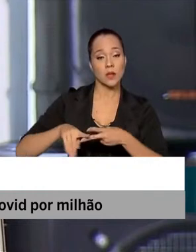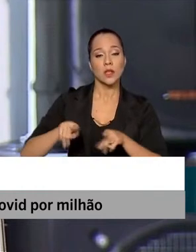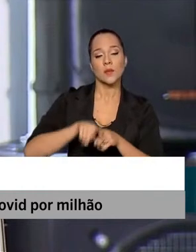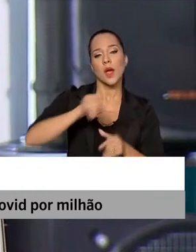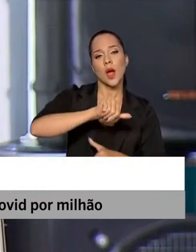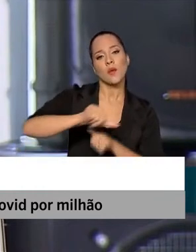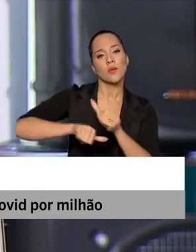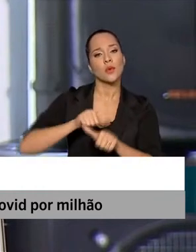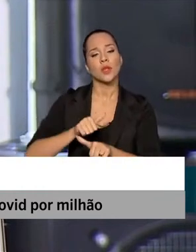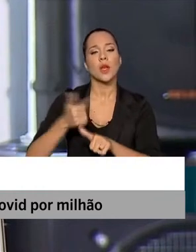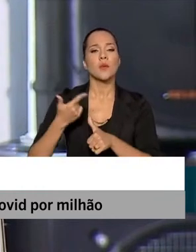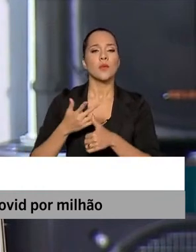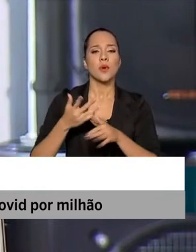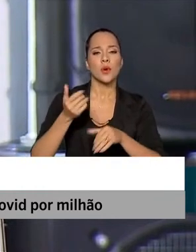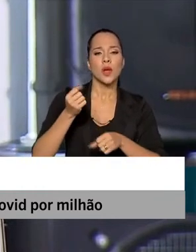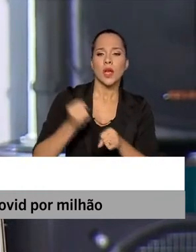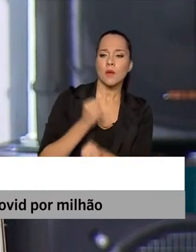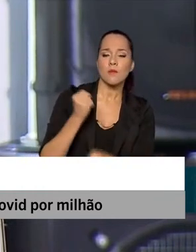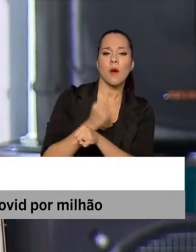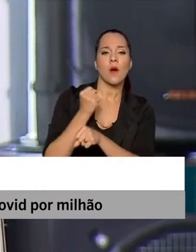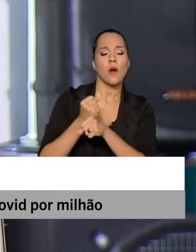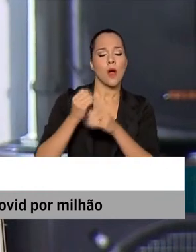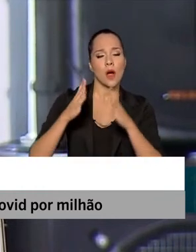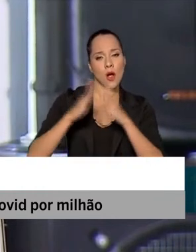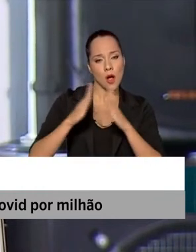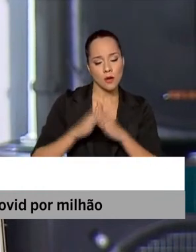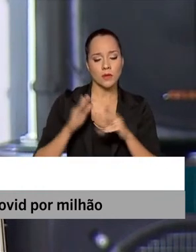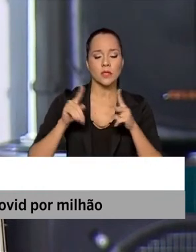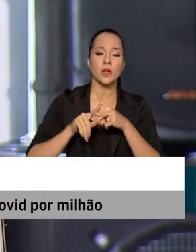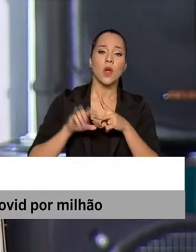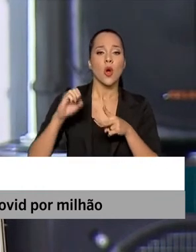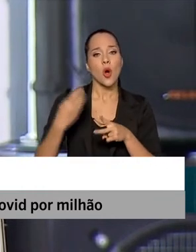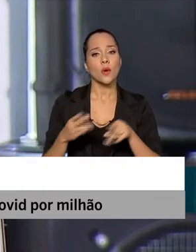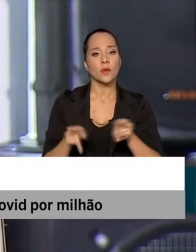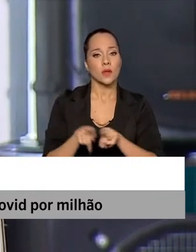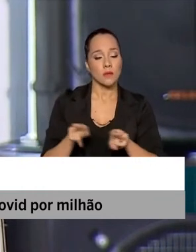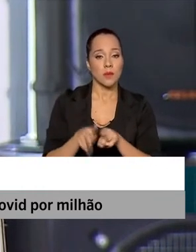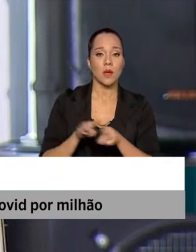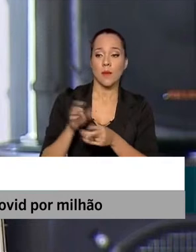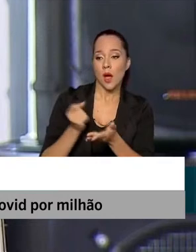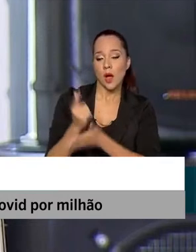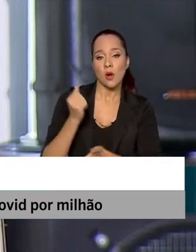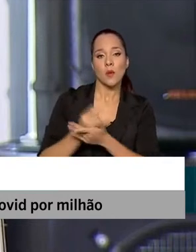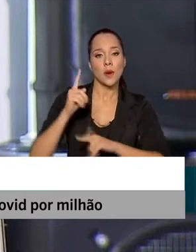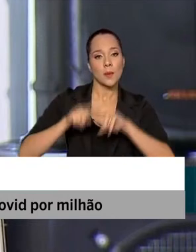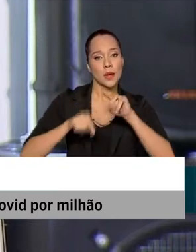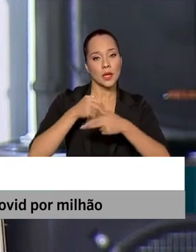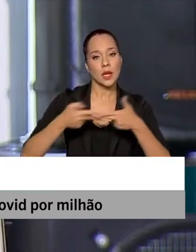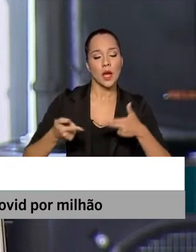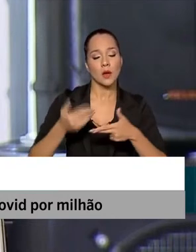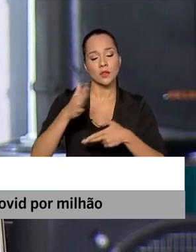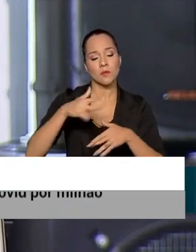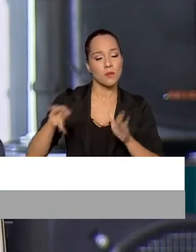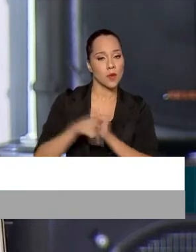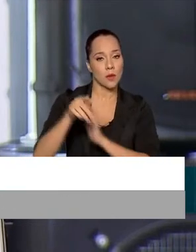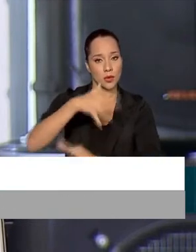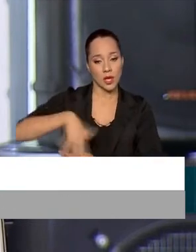permuta por imóveis a construir, a manutenção de imóveis ou mesmo a aquisição de material de emprego